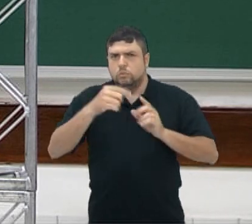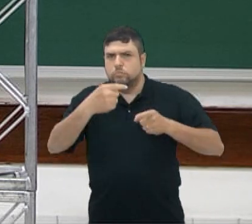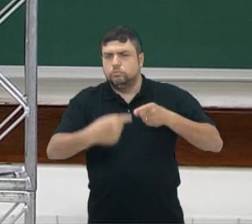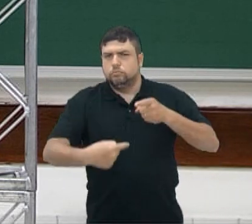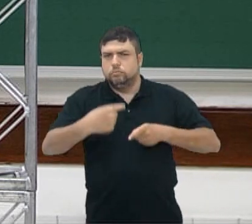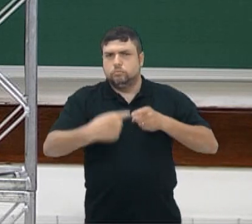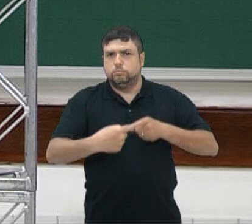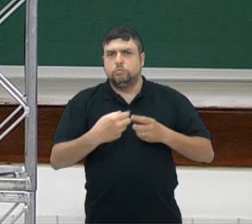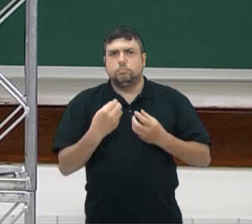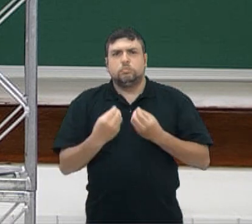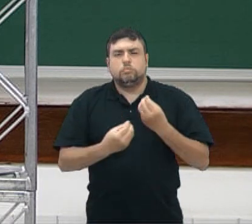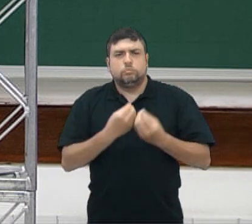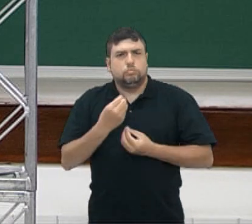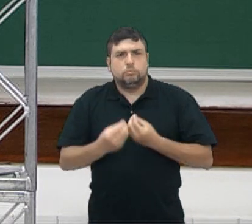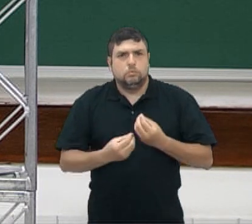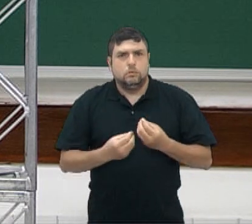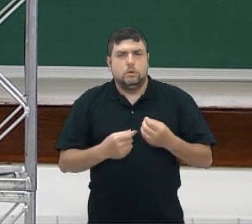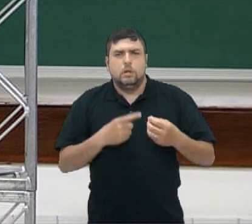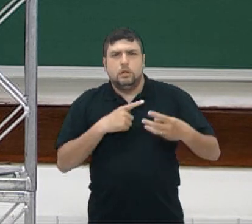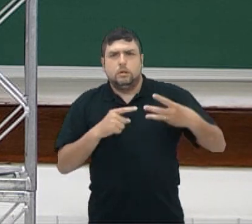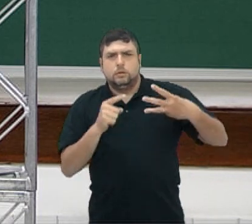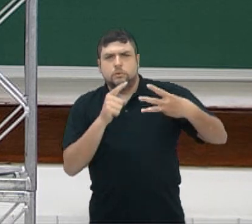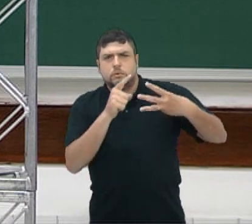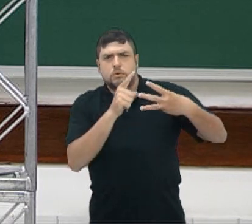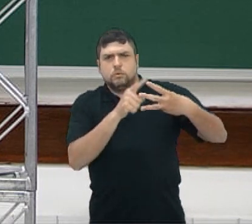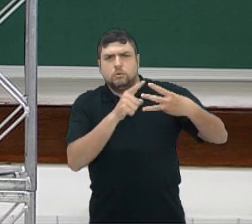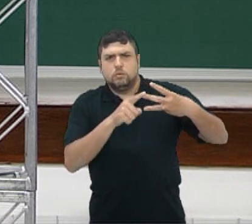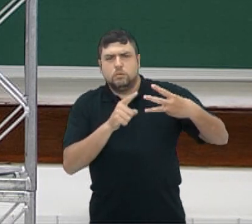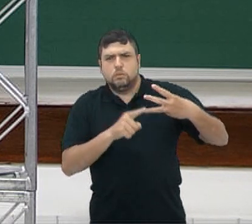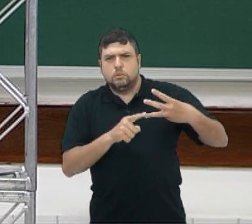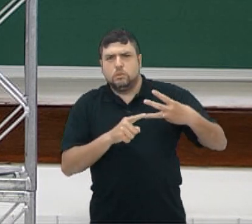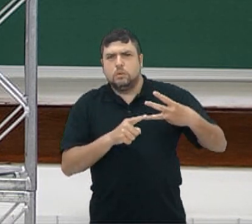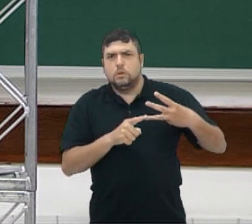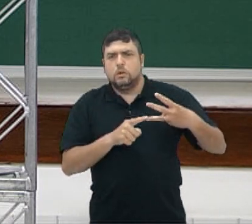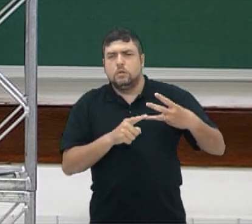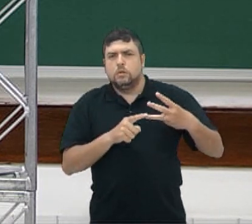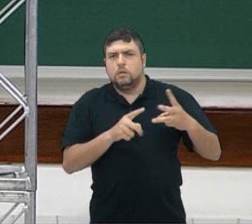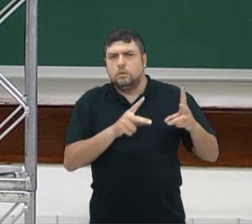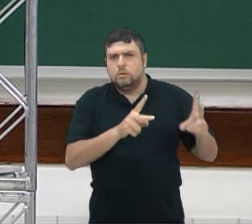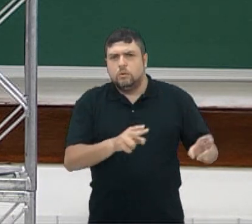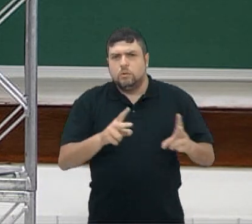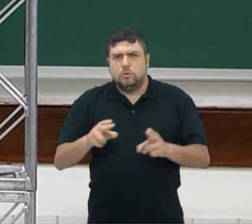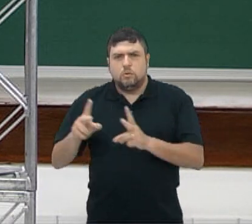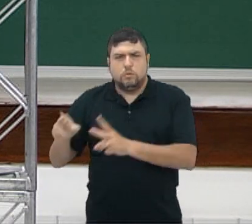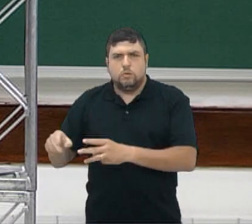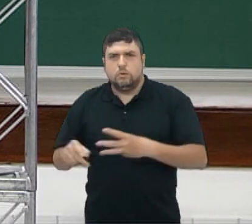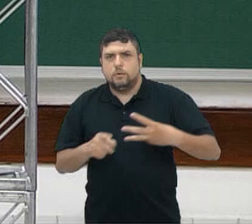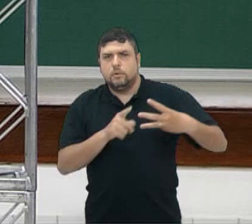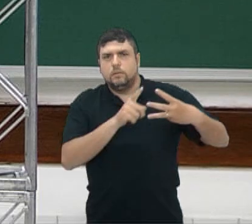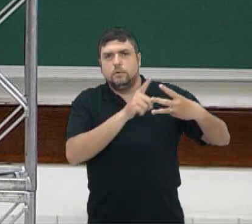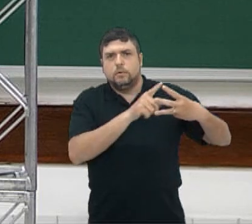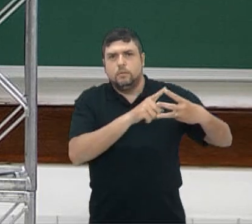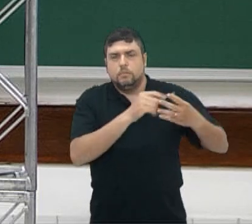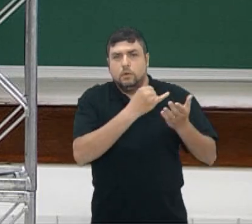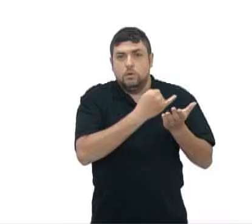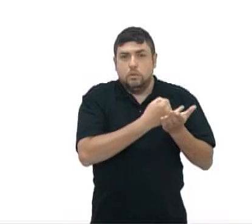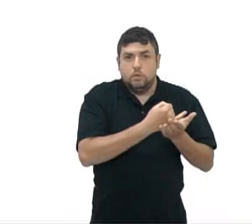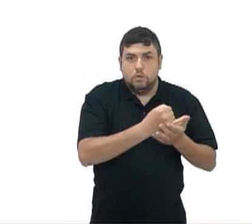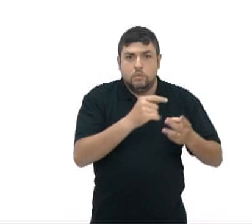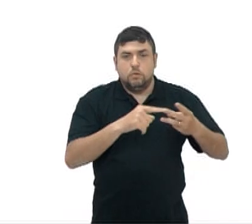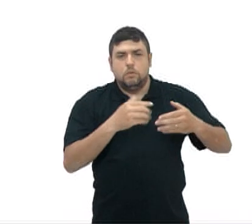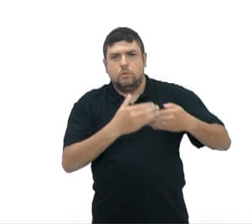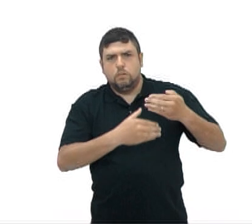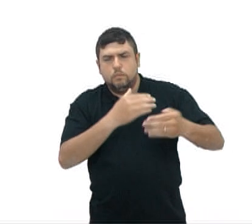tem basicamente 3 partes iguais, como eu já falei agora. Vamos ver se vocês lembram. Introdução, desenvolvimento e